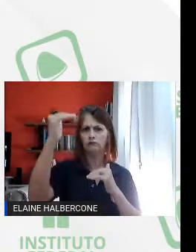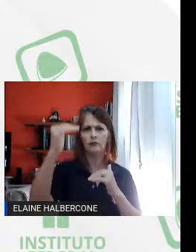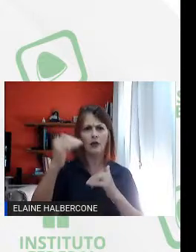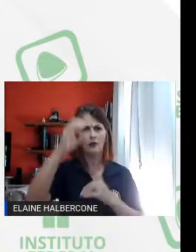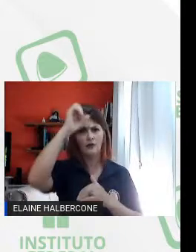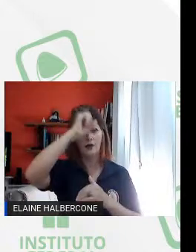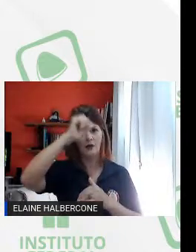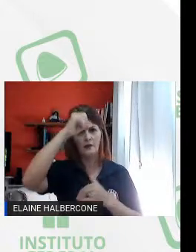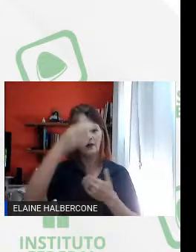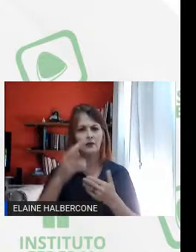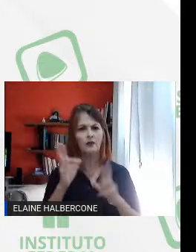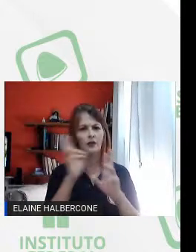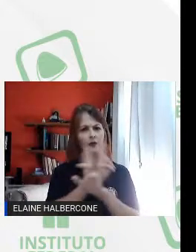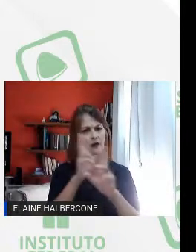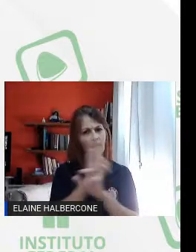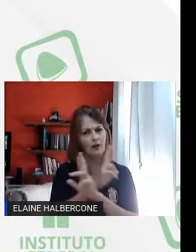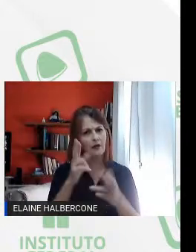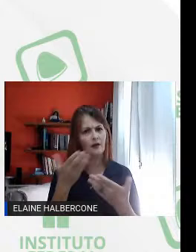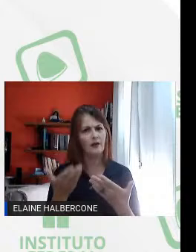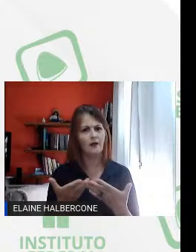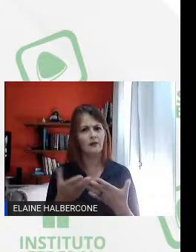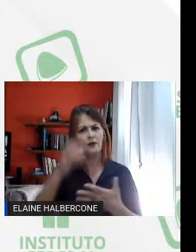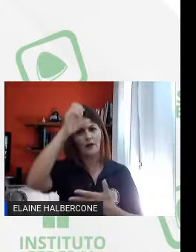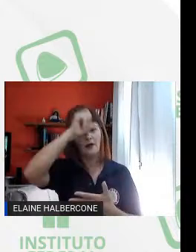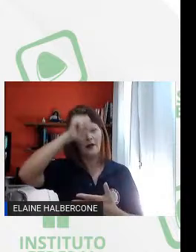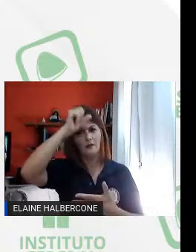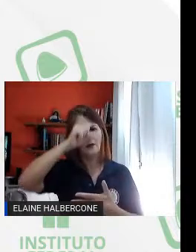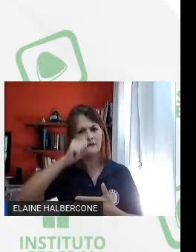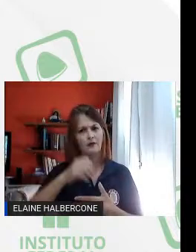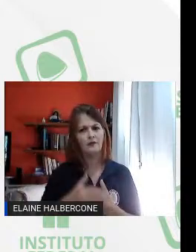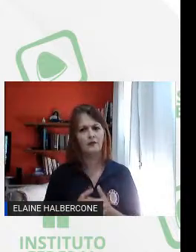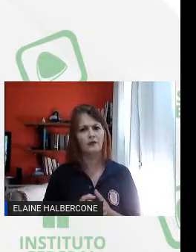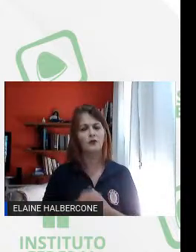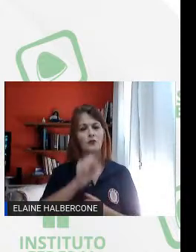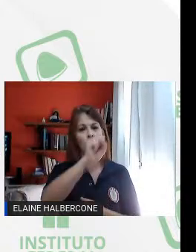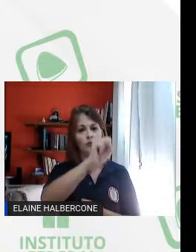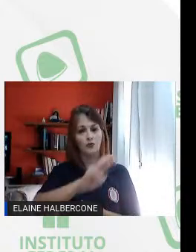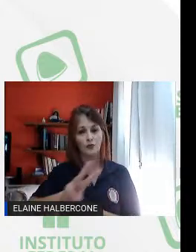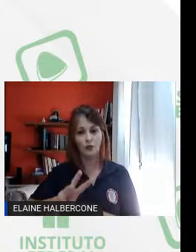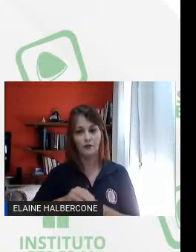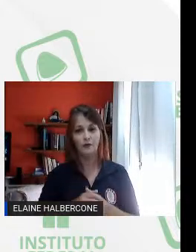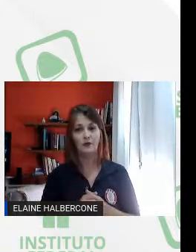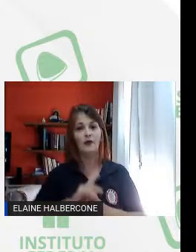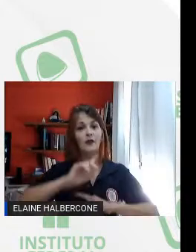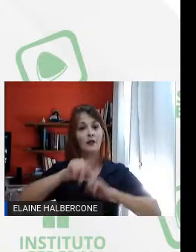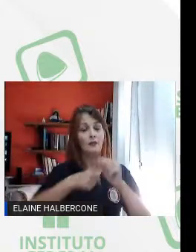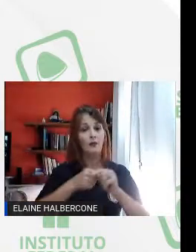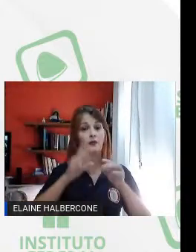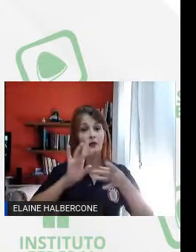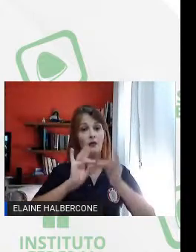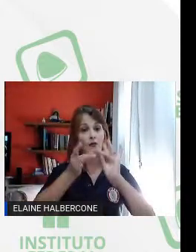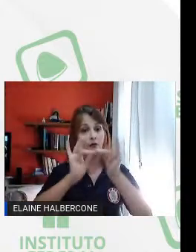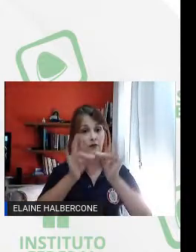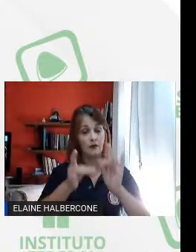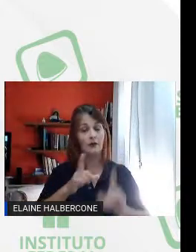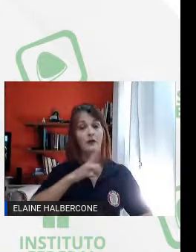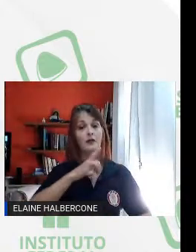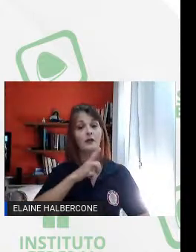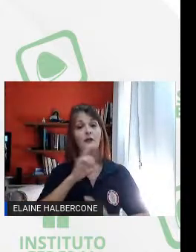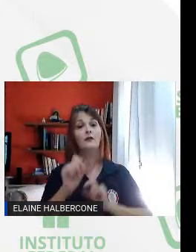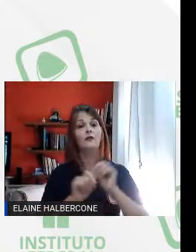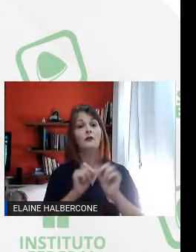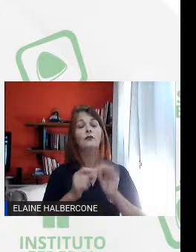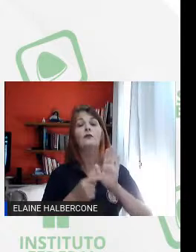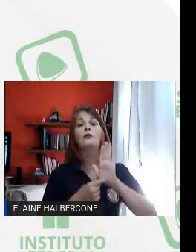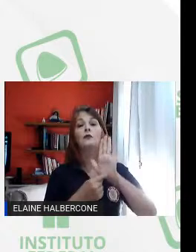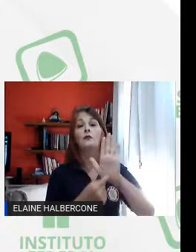bem adiantados na relação do aprendizado do próprio software. Depois da oficina também, isso ficou